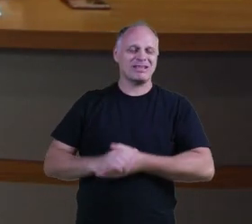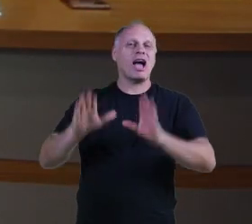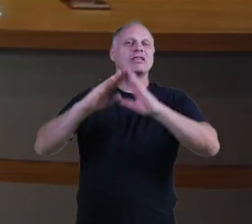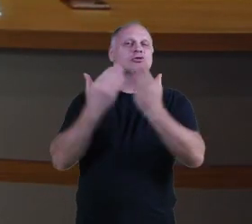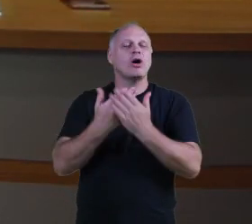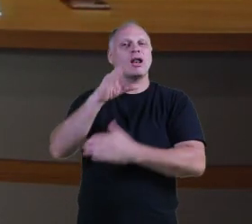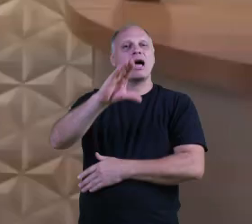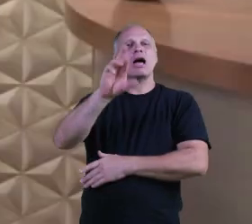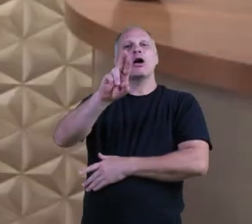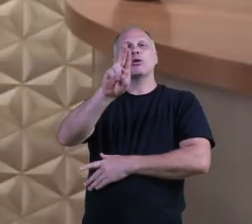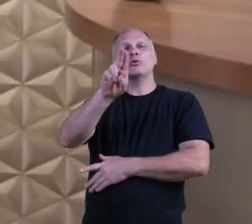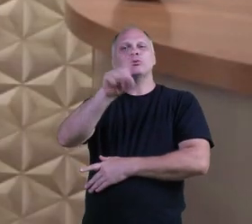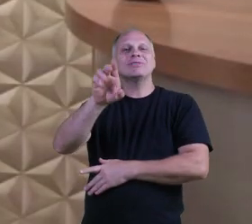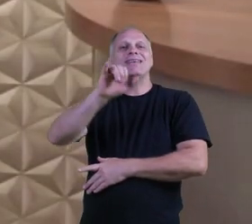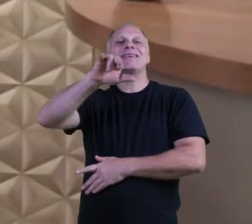essa história.